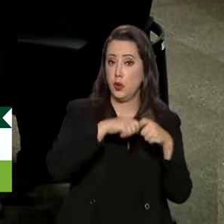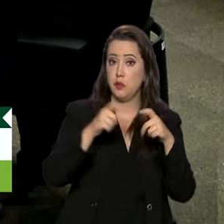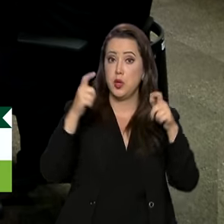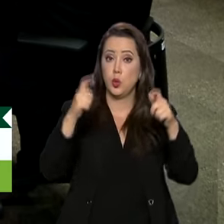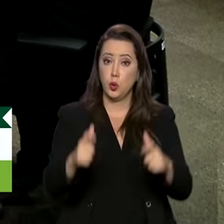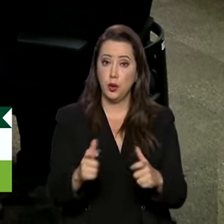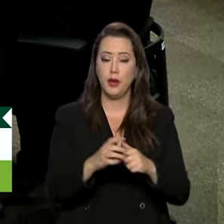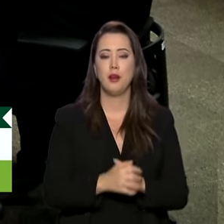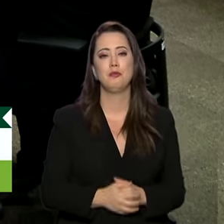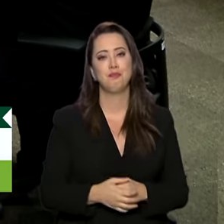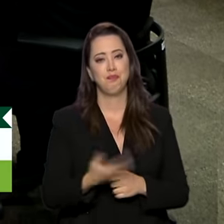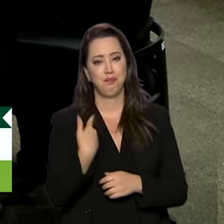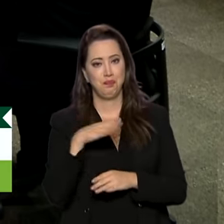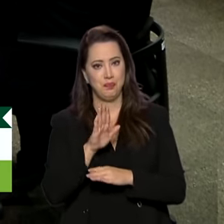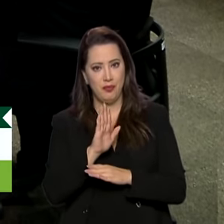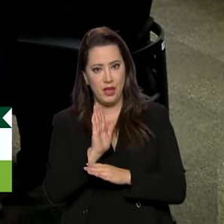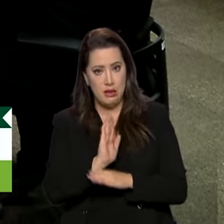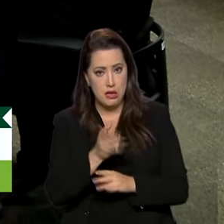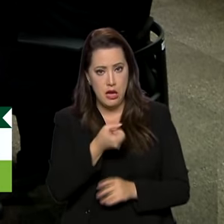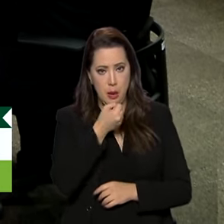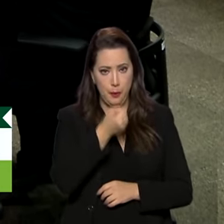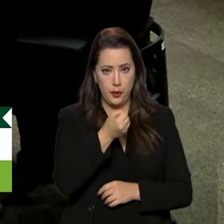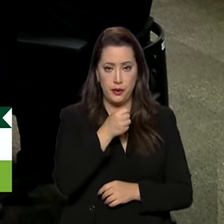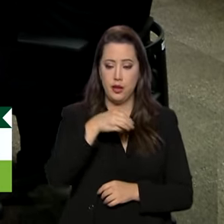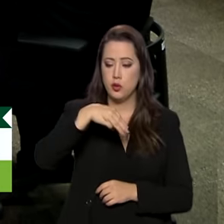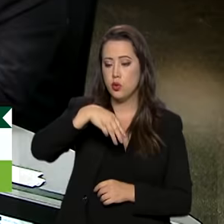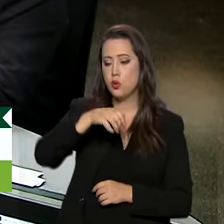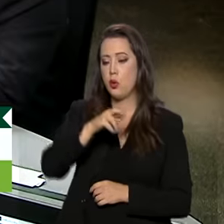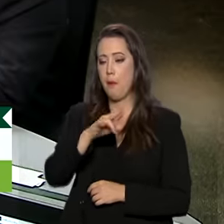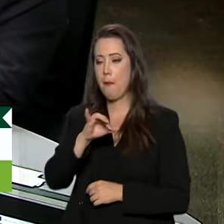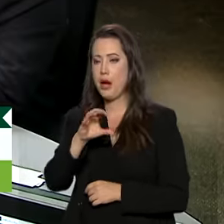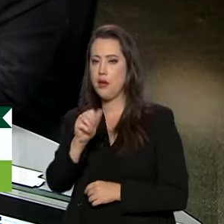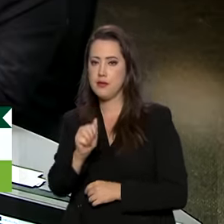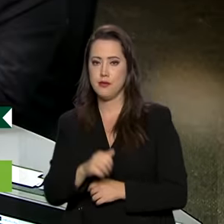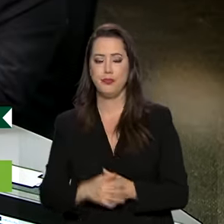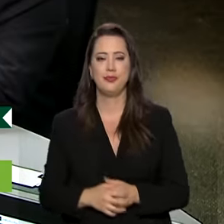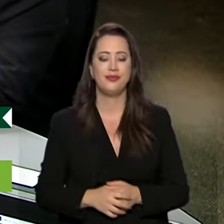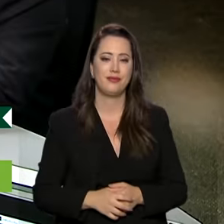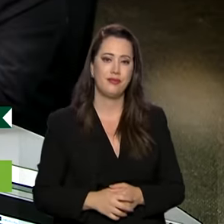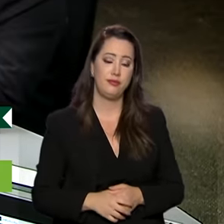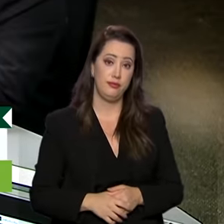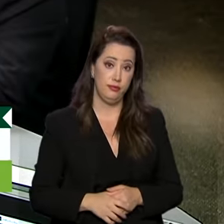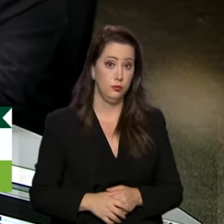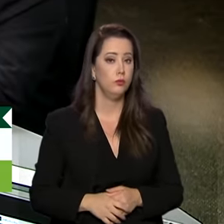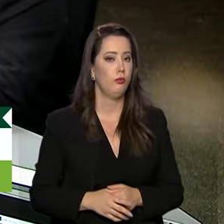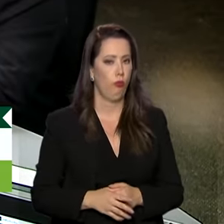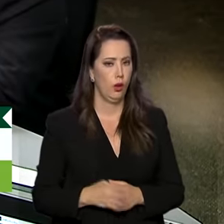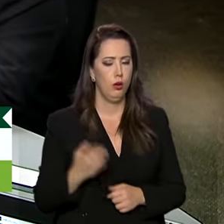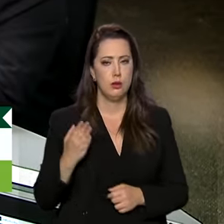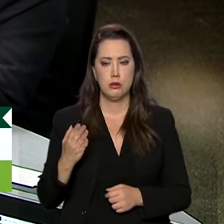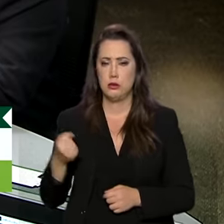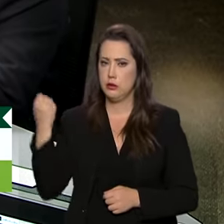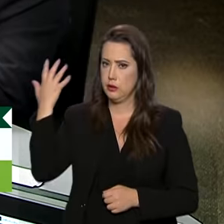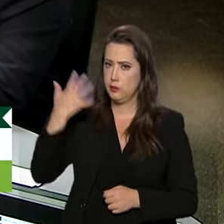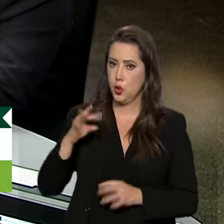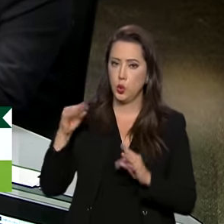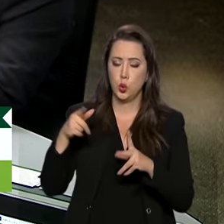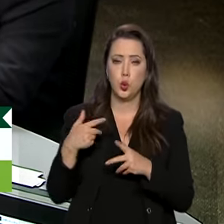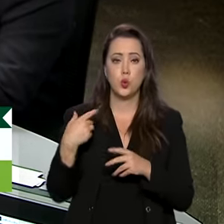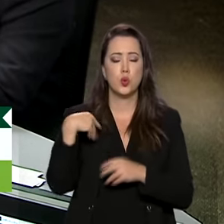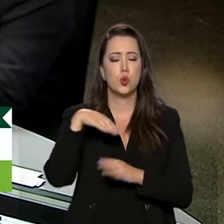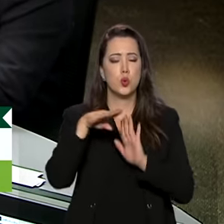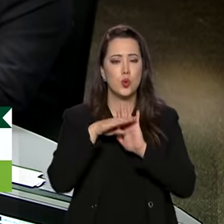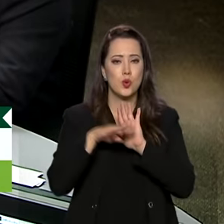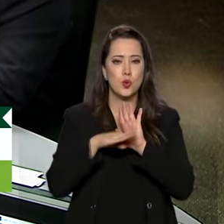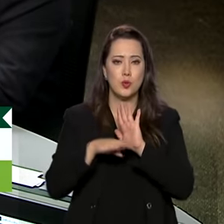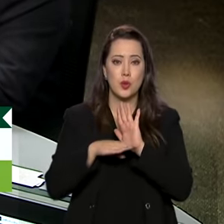Regional reportagem Márcia Fernandes todos os programas do Ministério da Educação para o ensino superior em um só